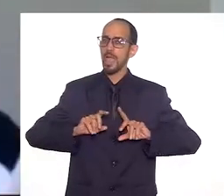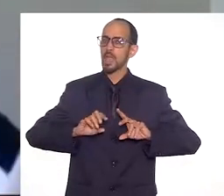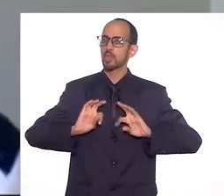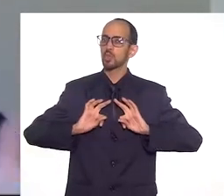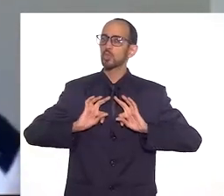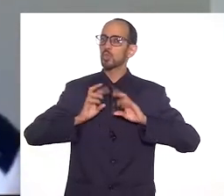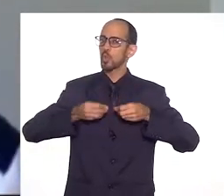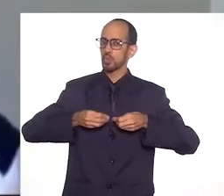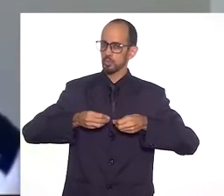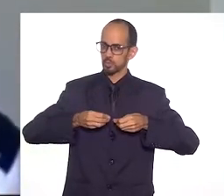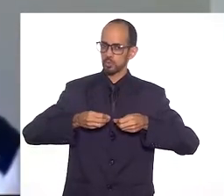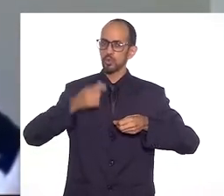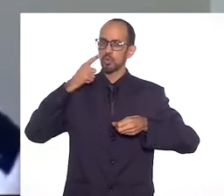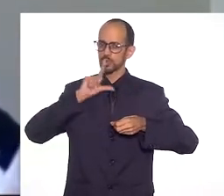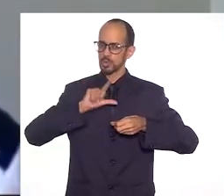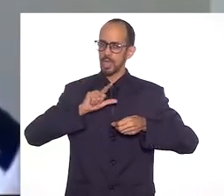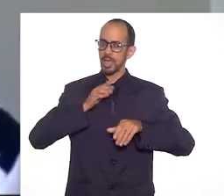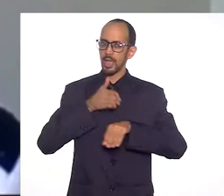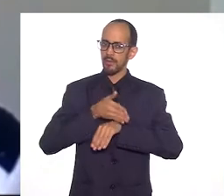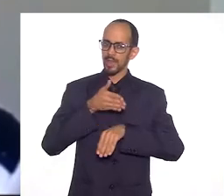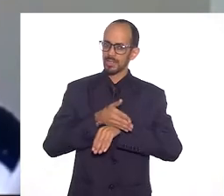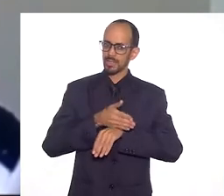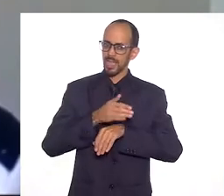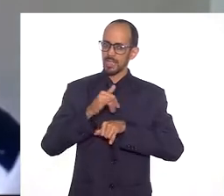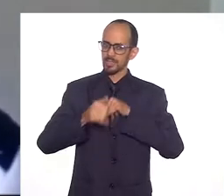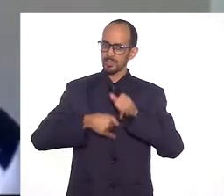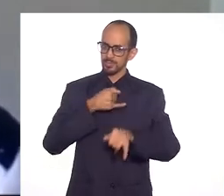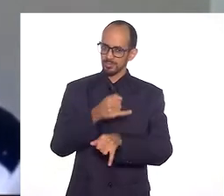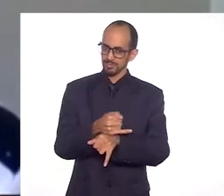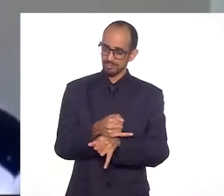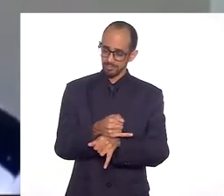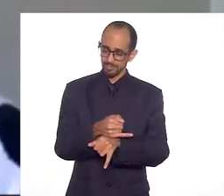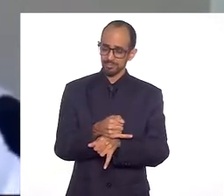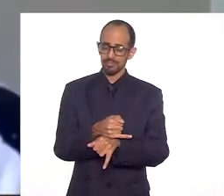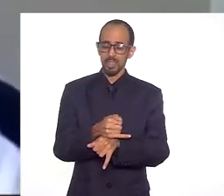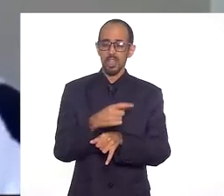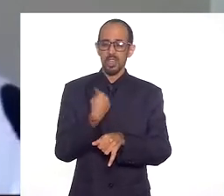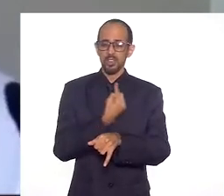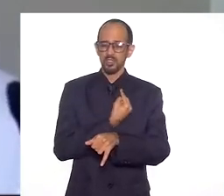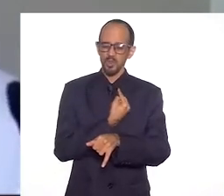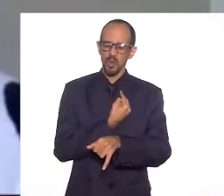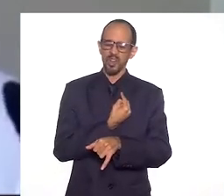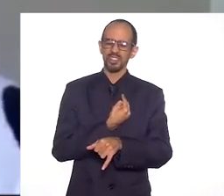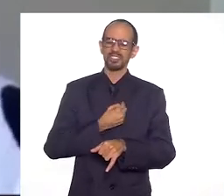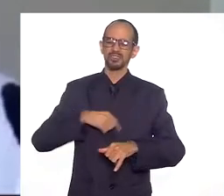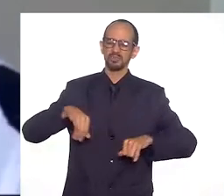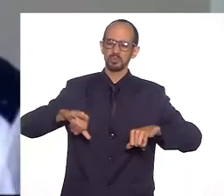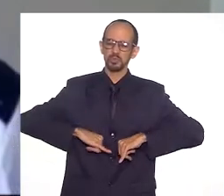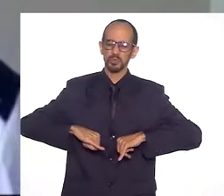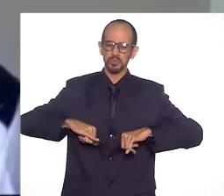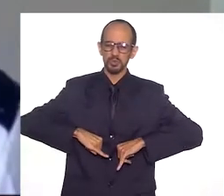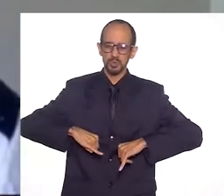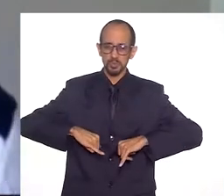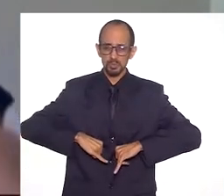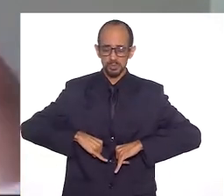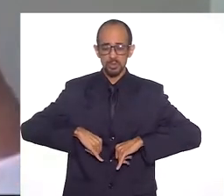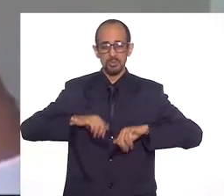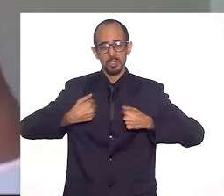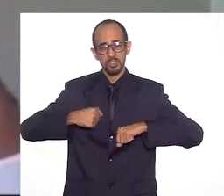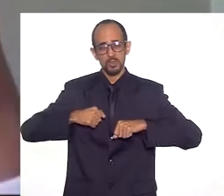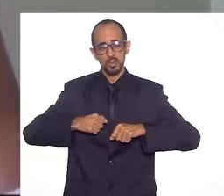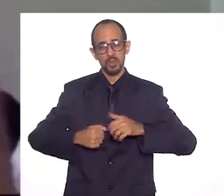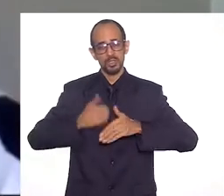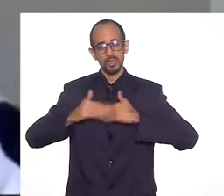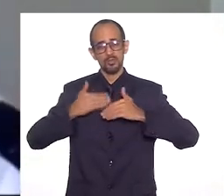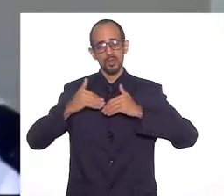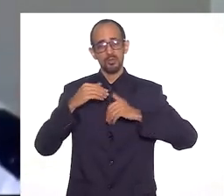mundo pego de surpresa e teve que se adaptar. A gente apoiou muito esses empreendedores no ano passado. Desenvolvemos um